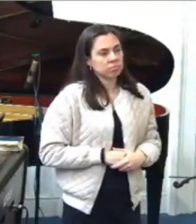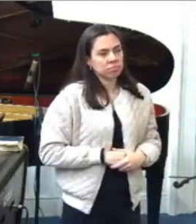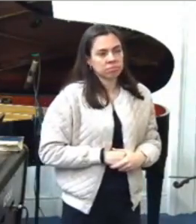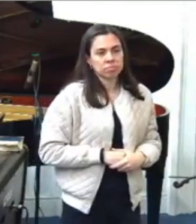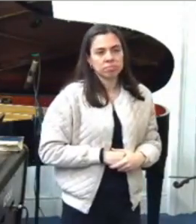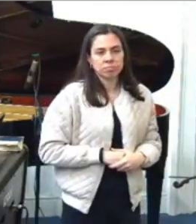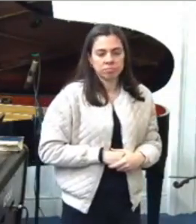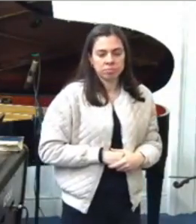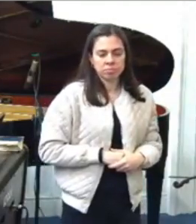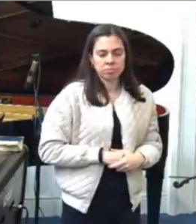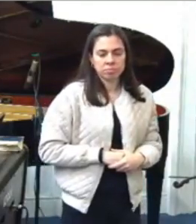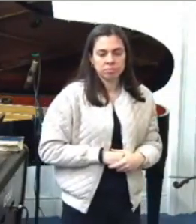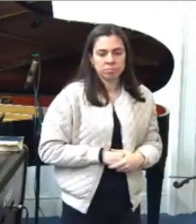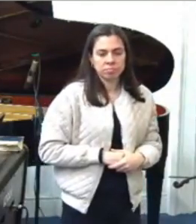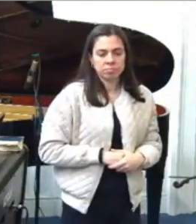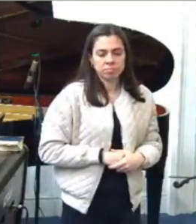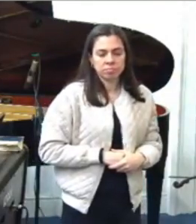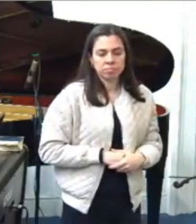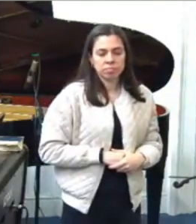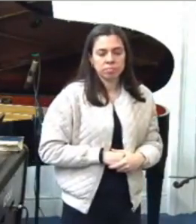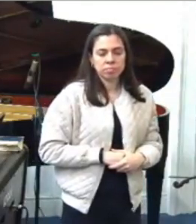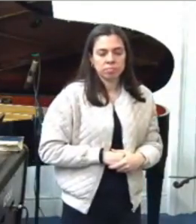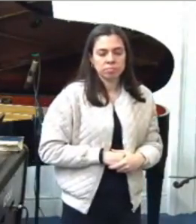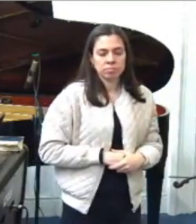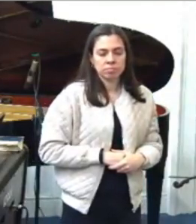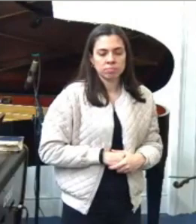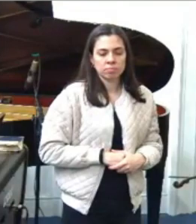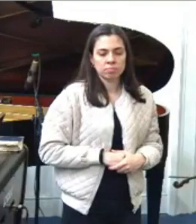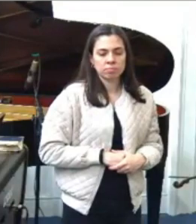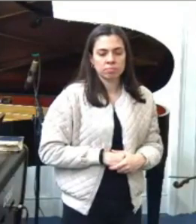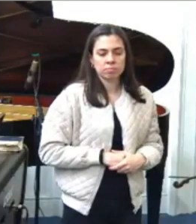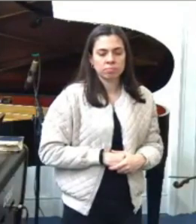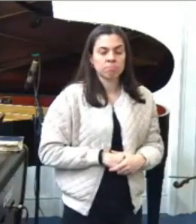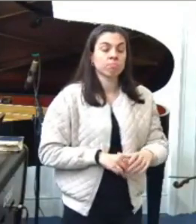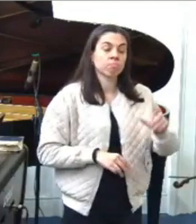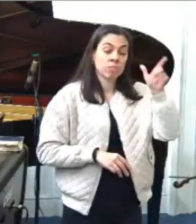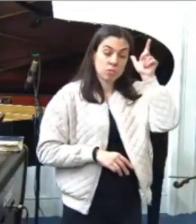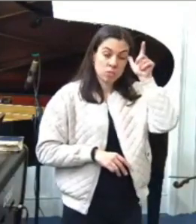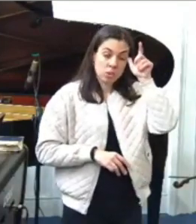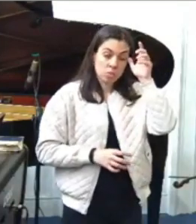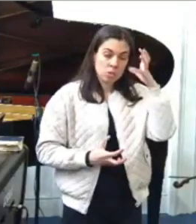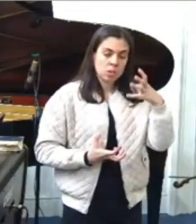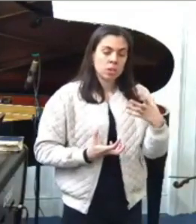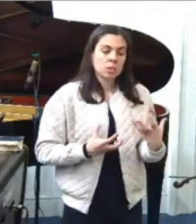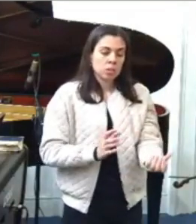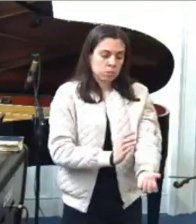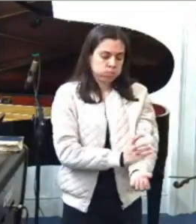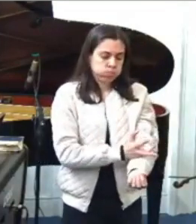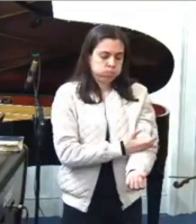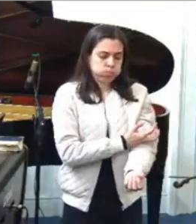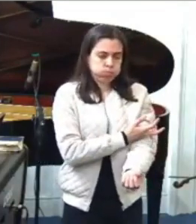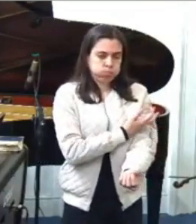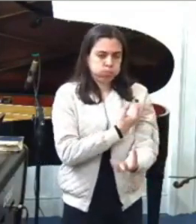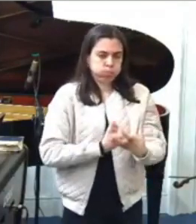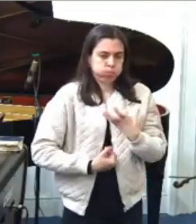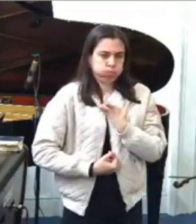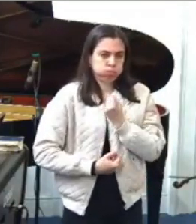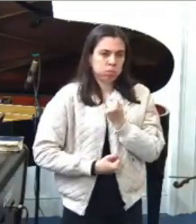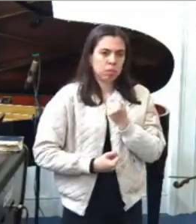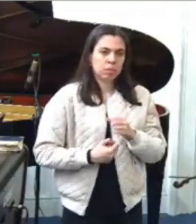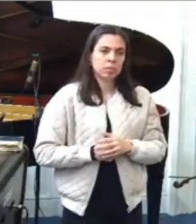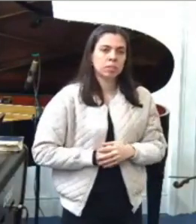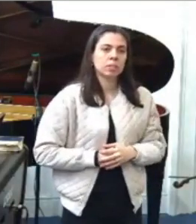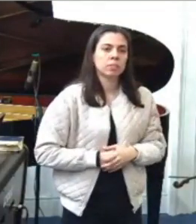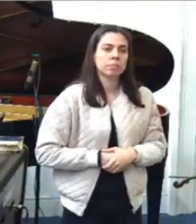da terra e do mar, pois o diabo desceu até vocês cheio de fúria, sabendo que pouco tempo lhe